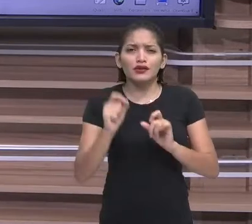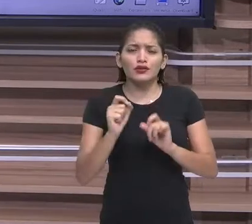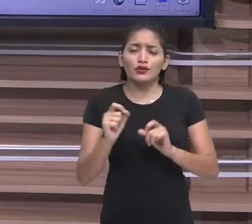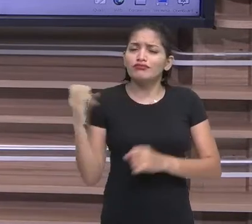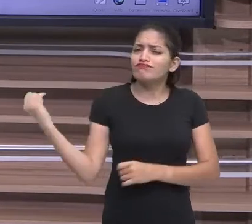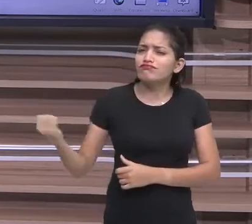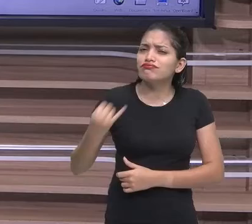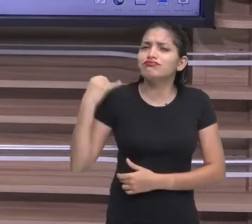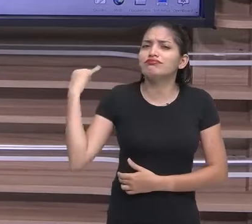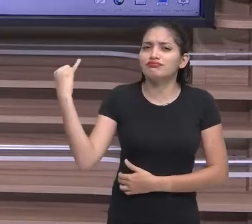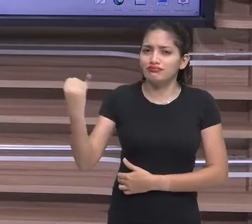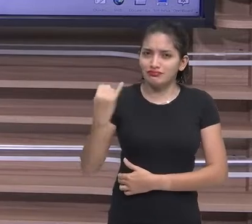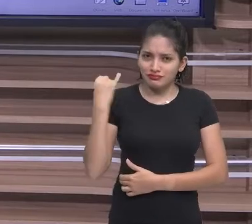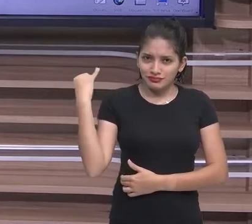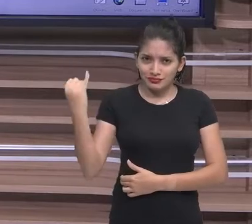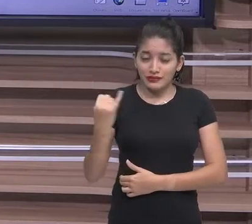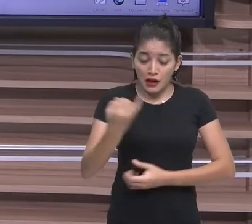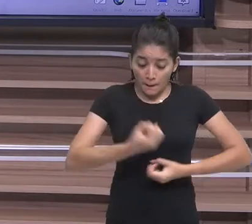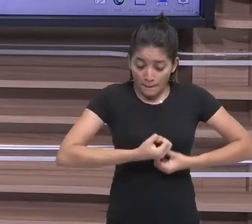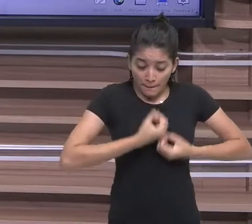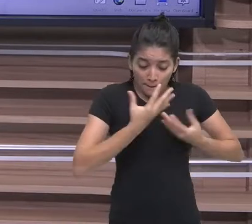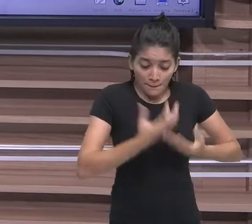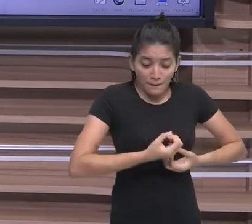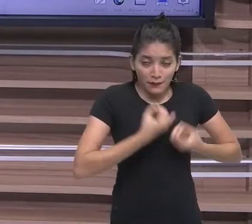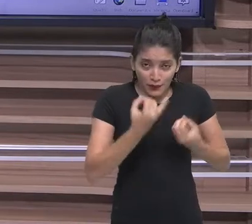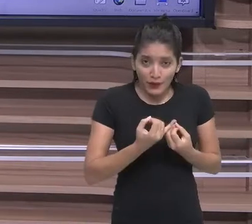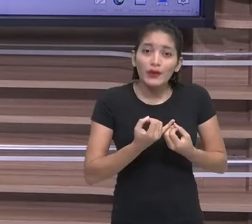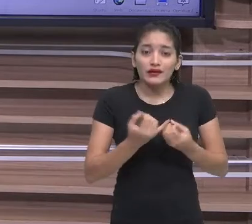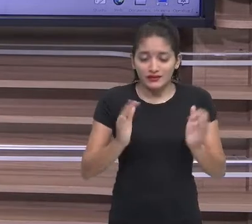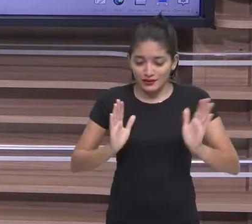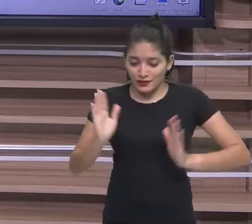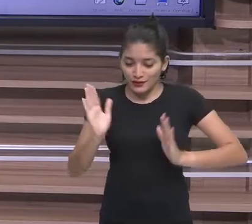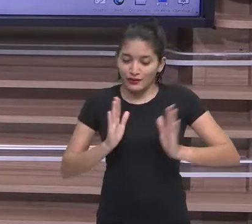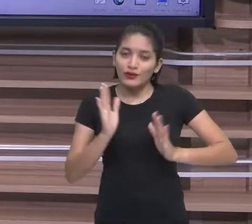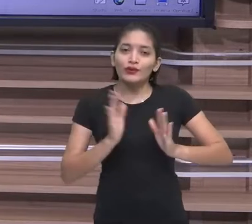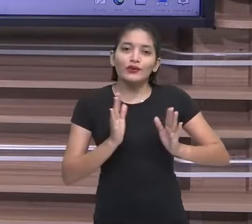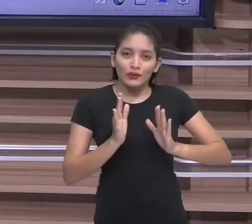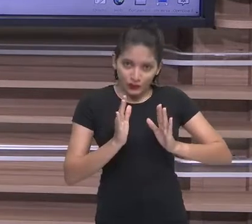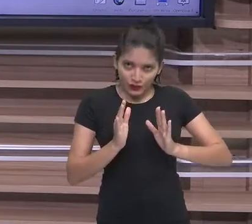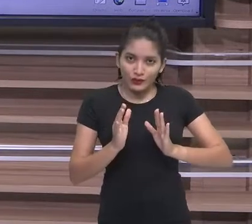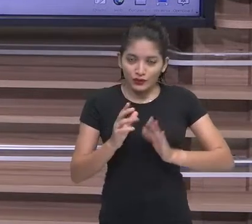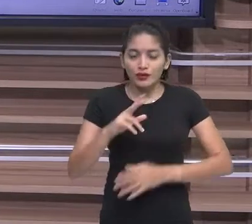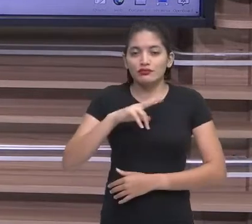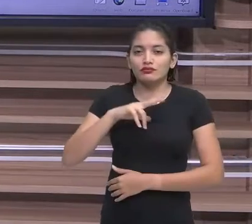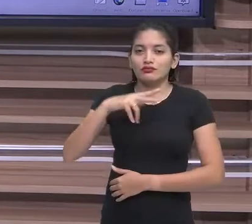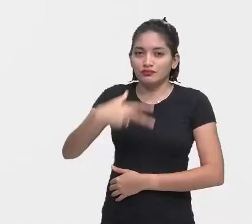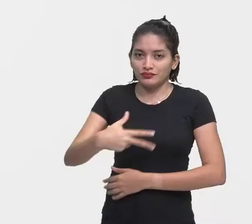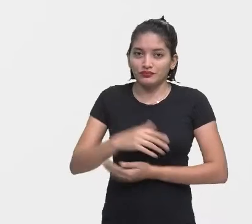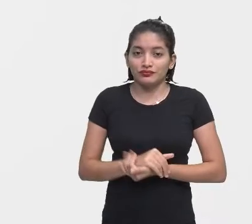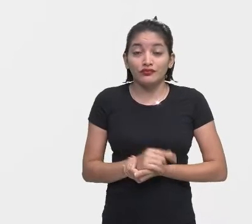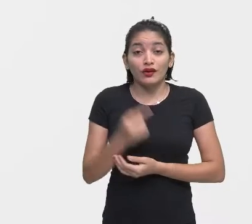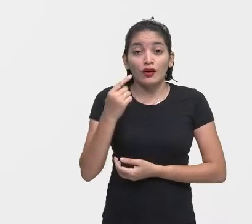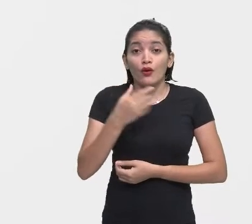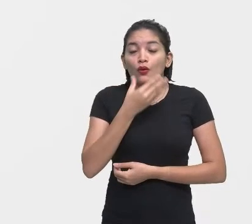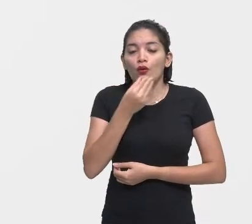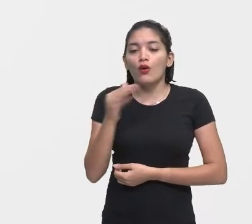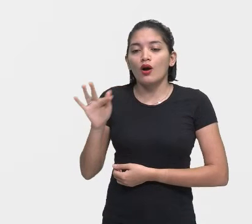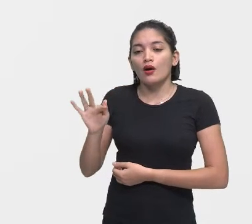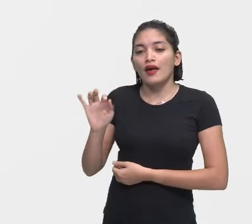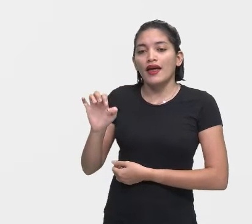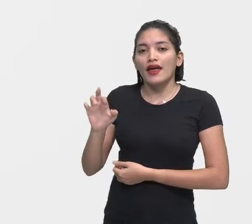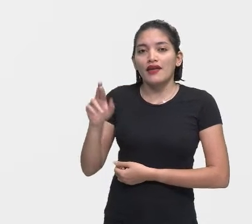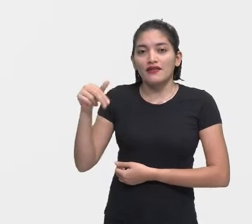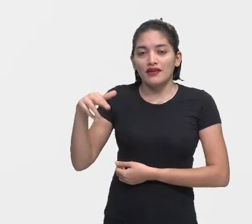mais importante poeta do modernismo português. Vamos conhecer Fernando Pessoa. Vamos lá.